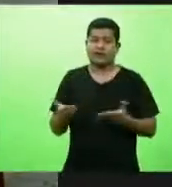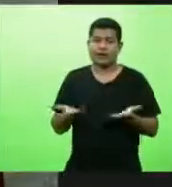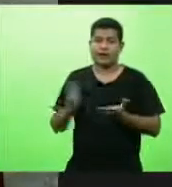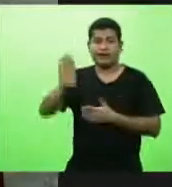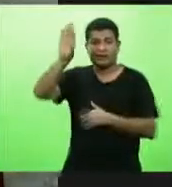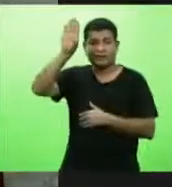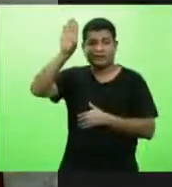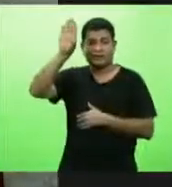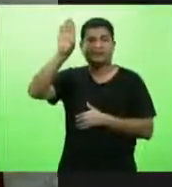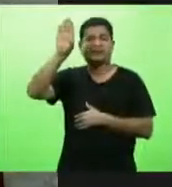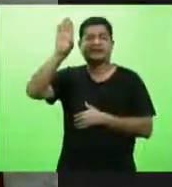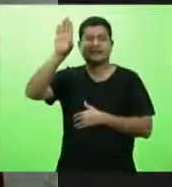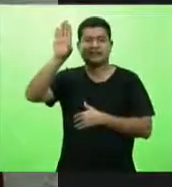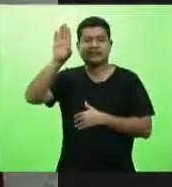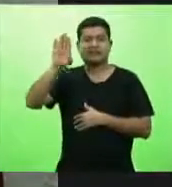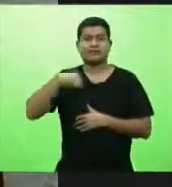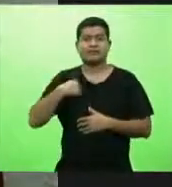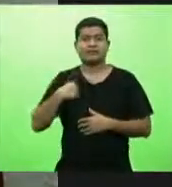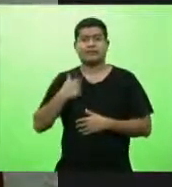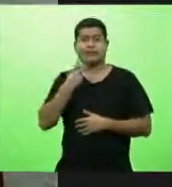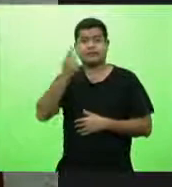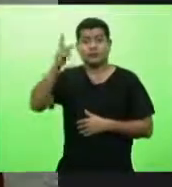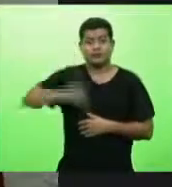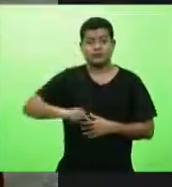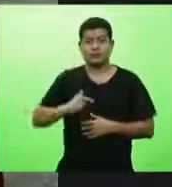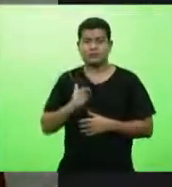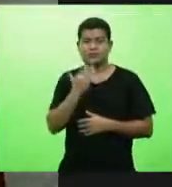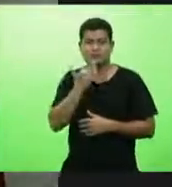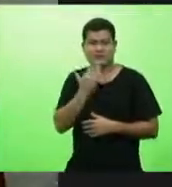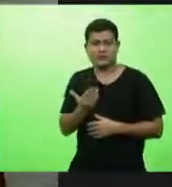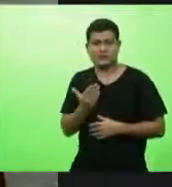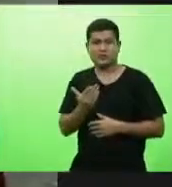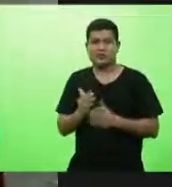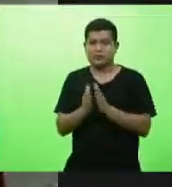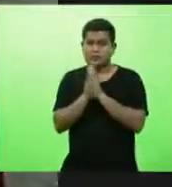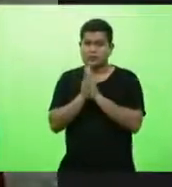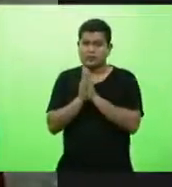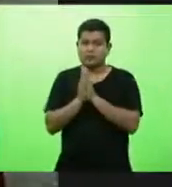para reafirmar aquele pedido aos parlamentares que olhem com carinho, está